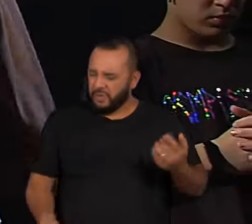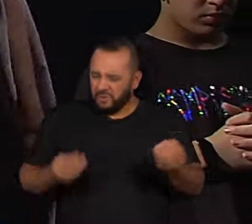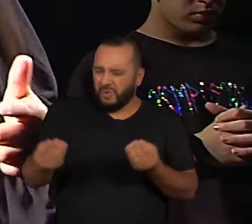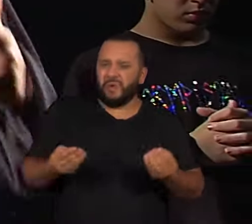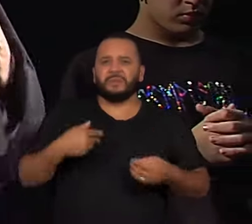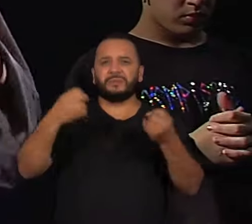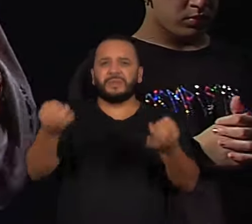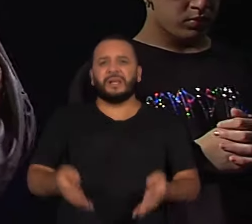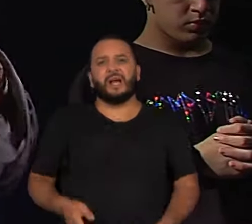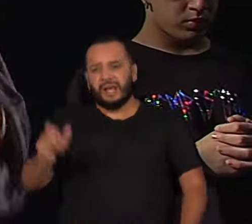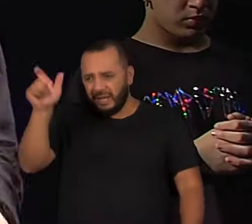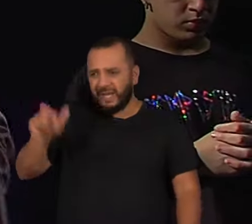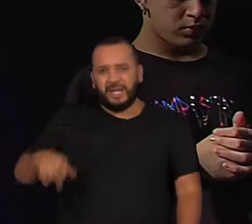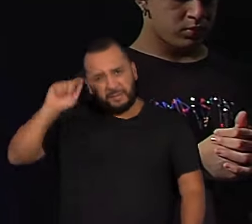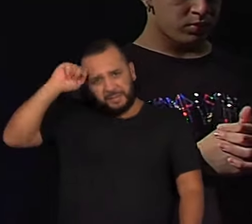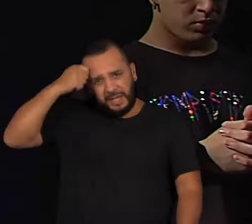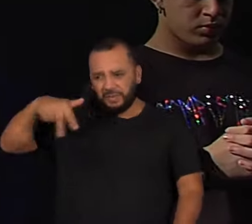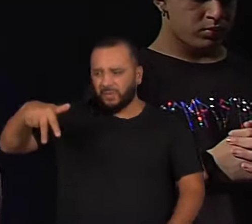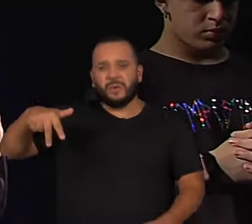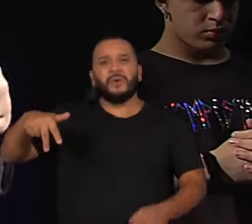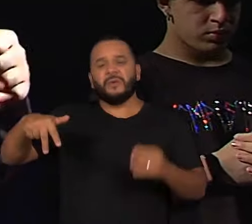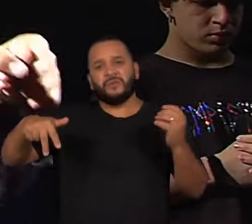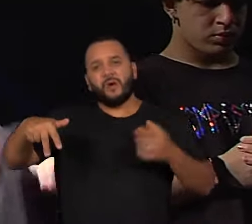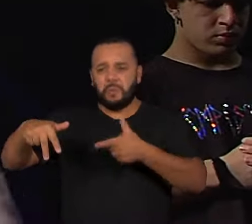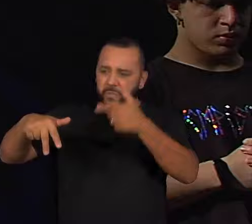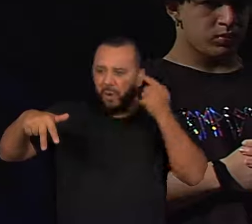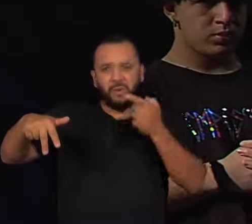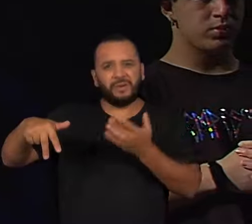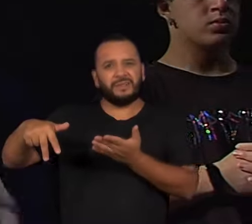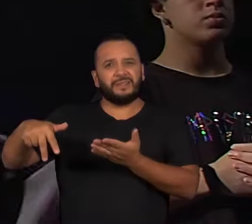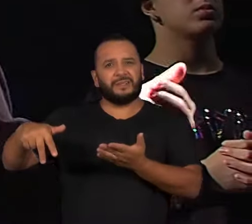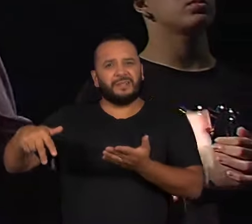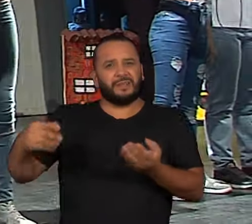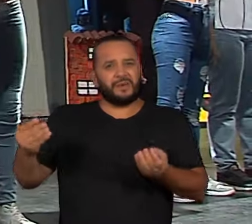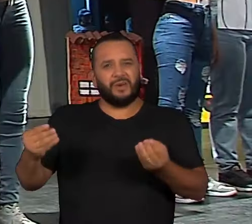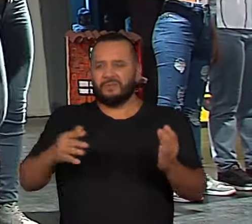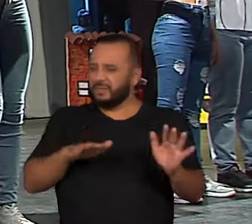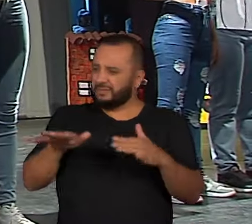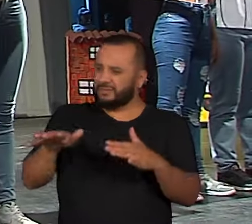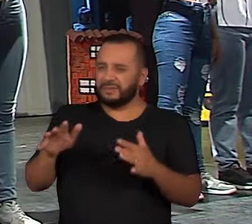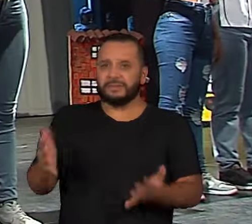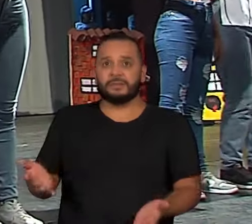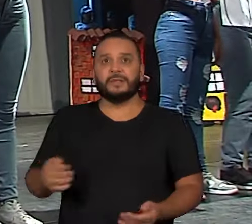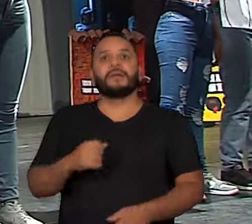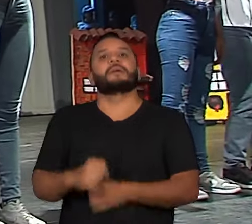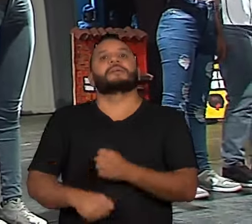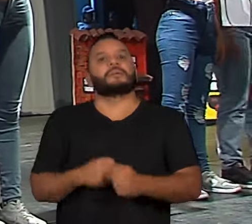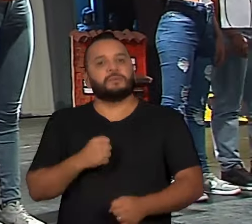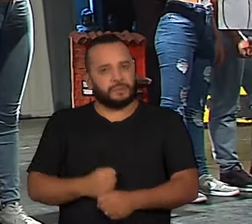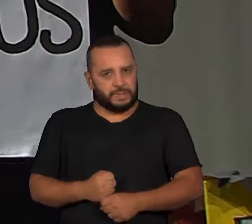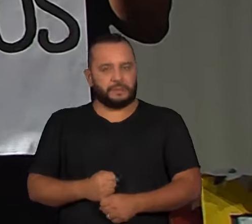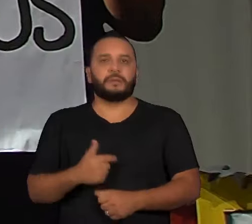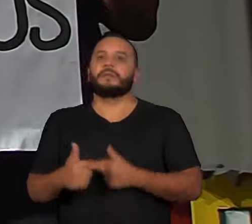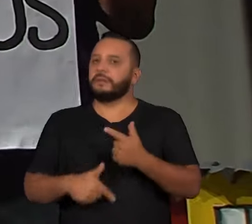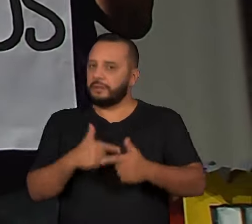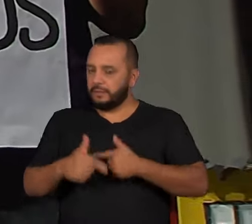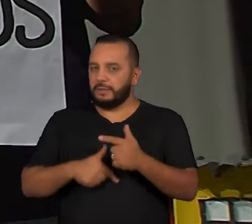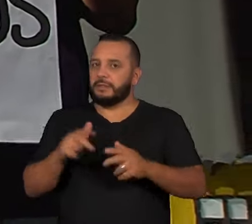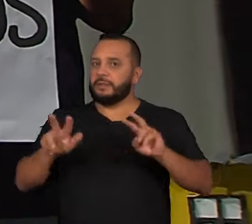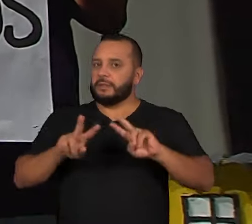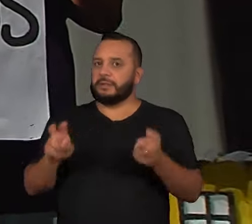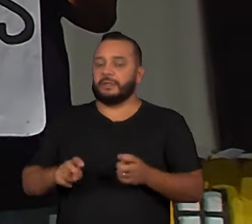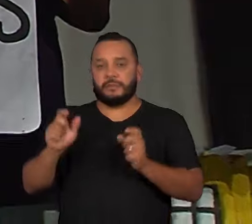que só porque ele era preto foi morto por alguém que não serve de exemplo? Todos os anos, a escola trabalha um tema gerador de